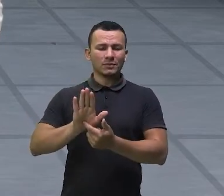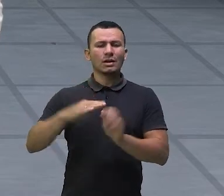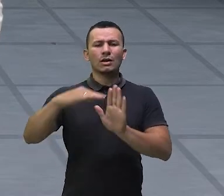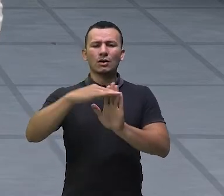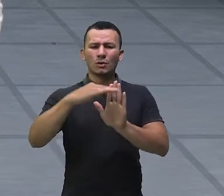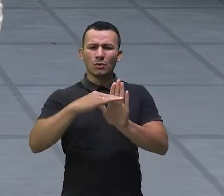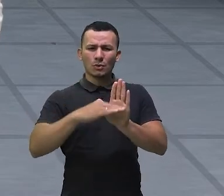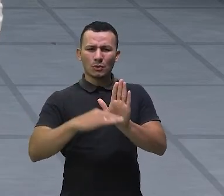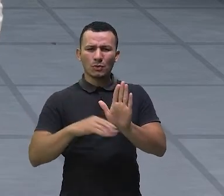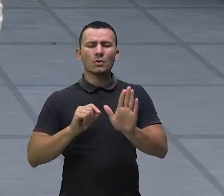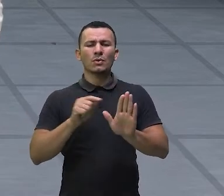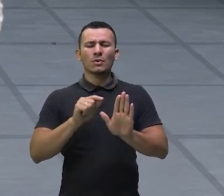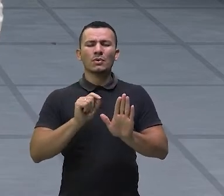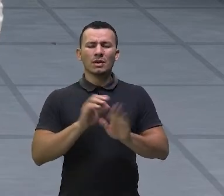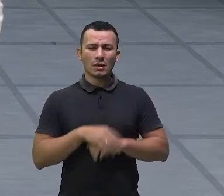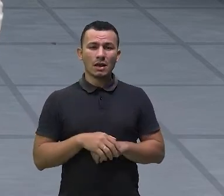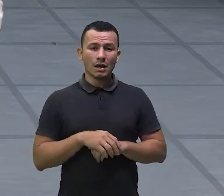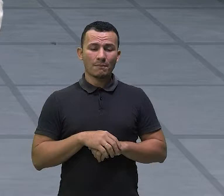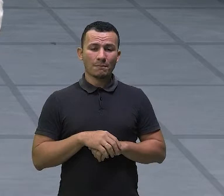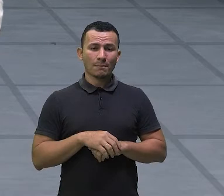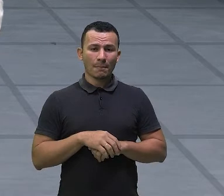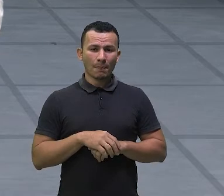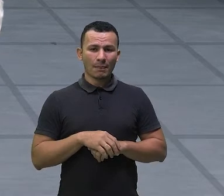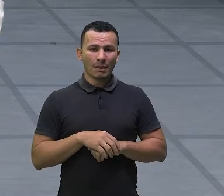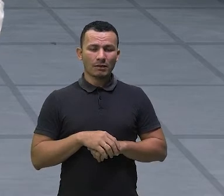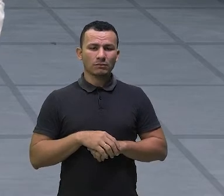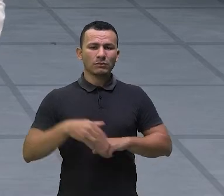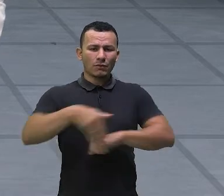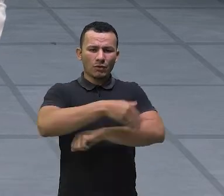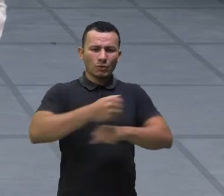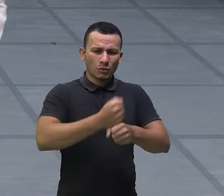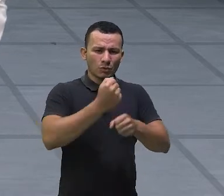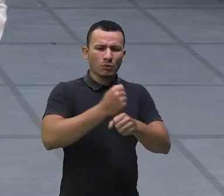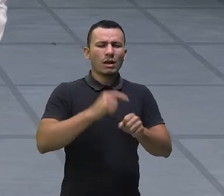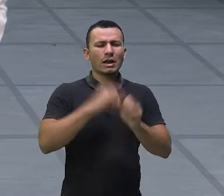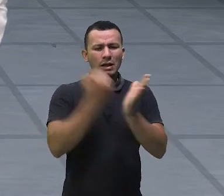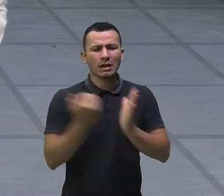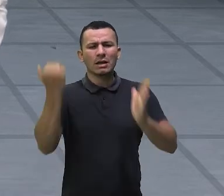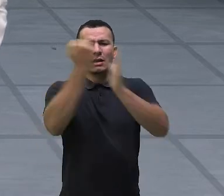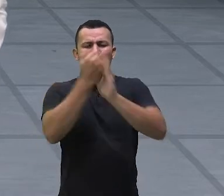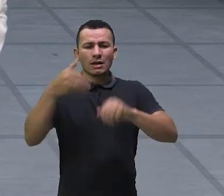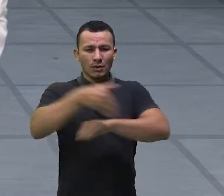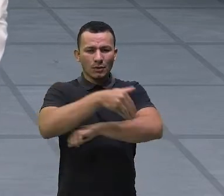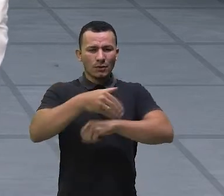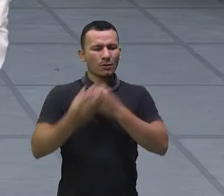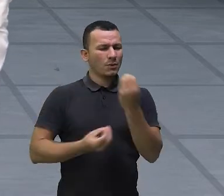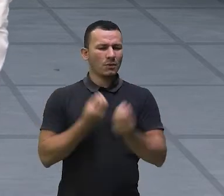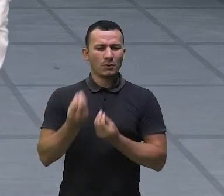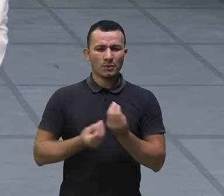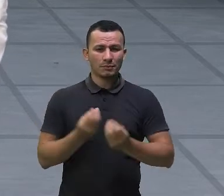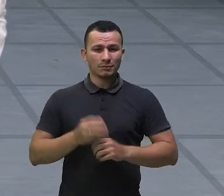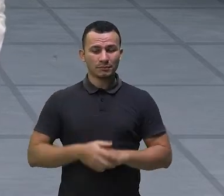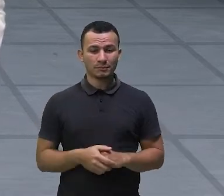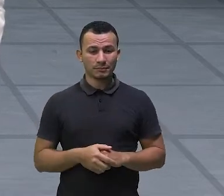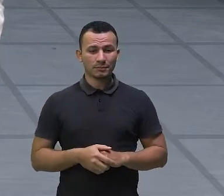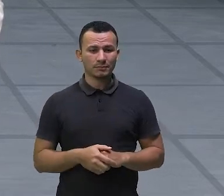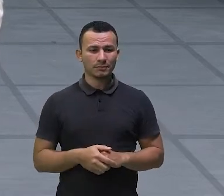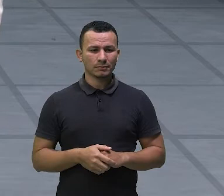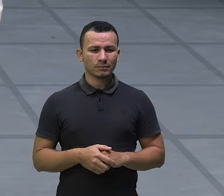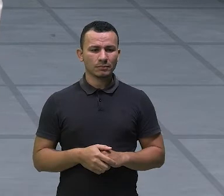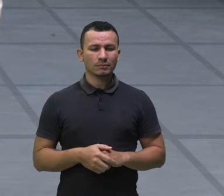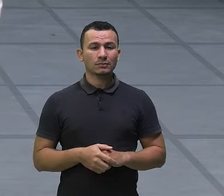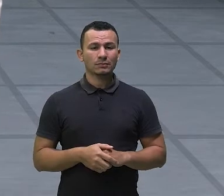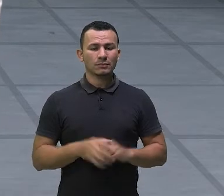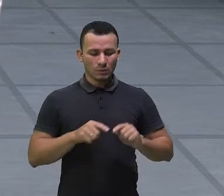a infraestrutura e o que é a superestrutura. Vamos começar pela superestrutura. A superestrutura